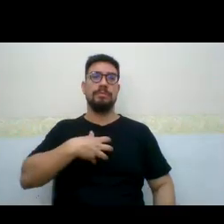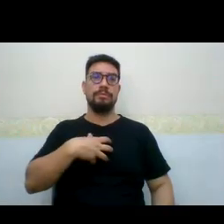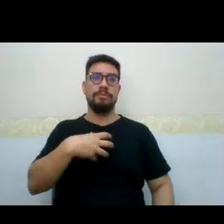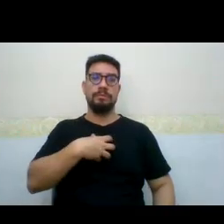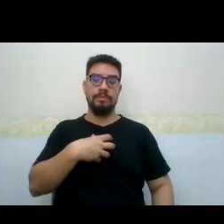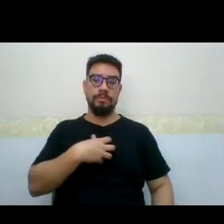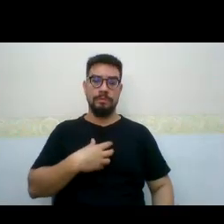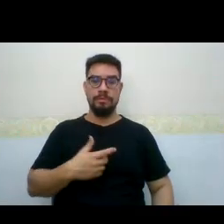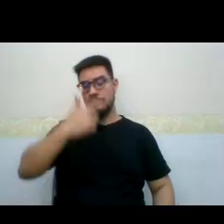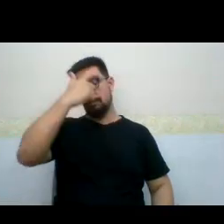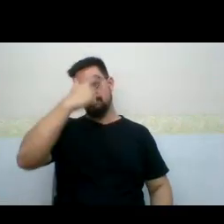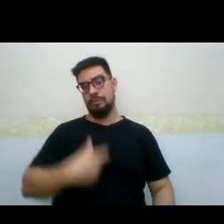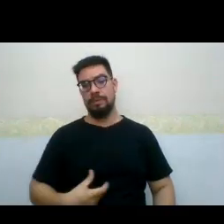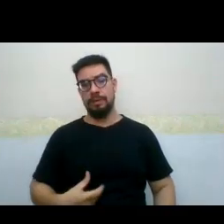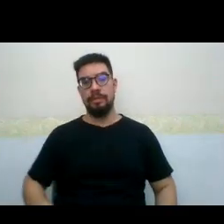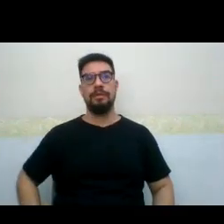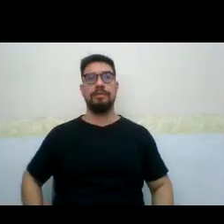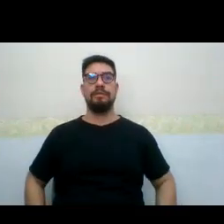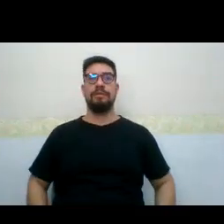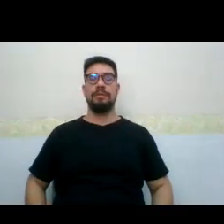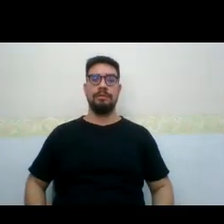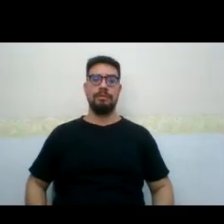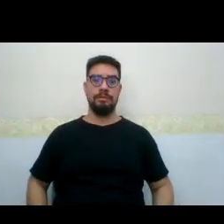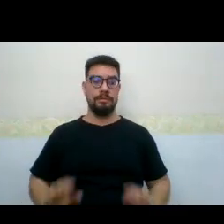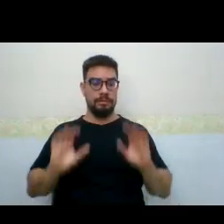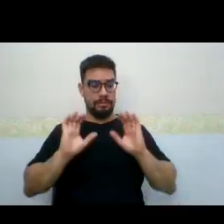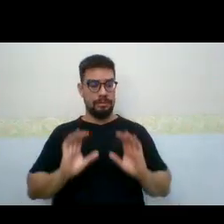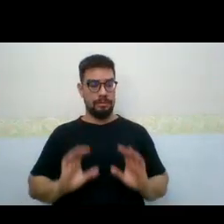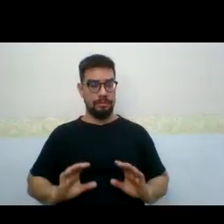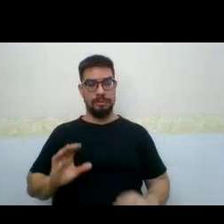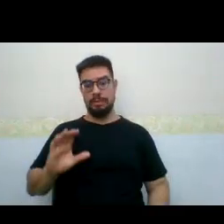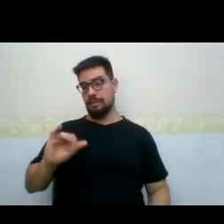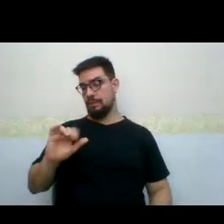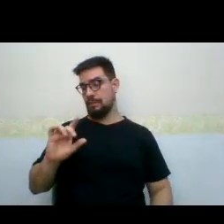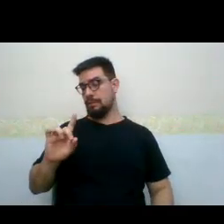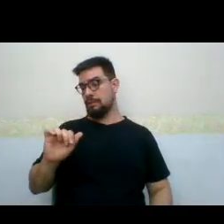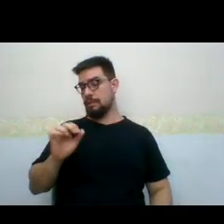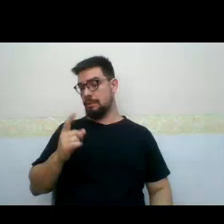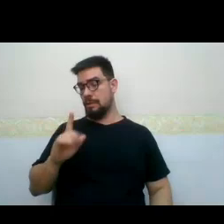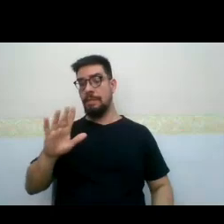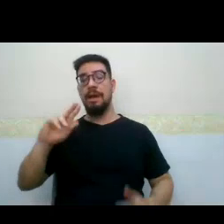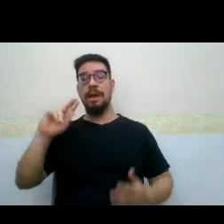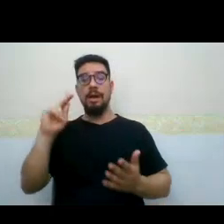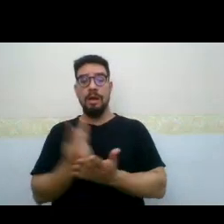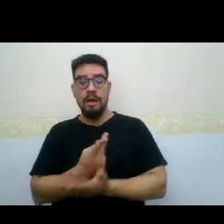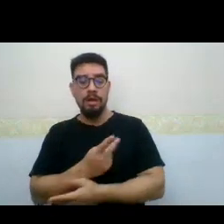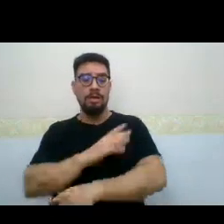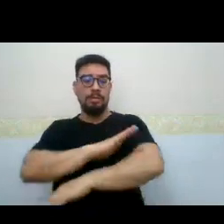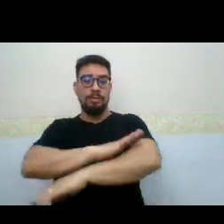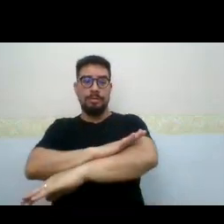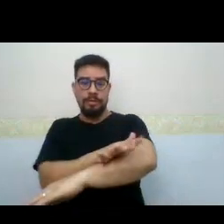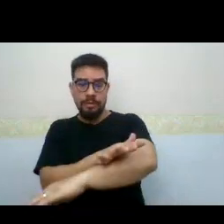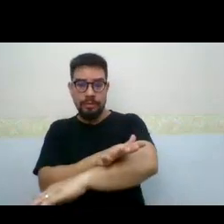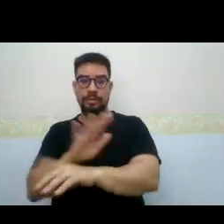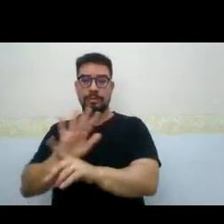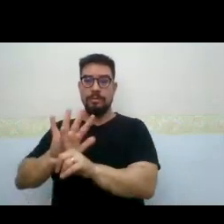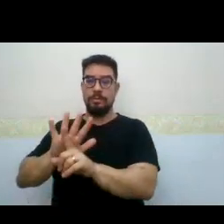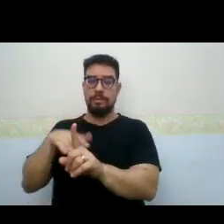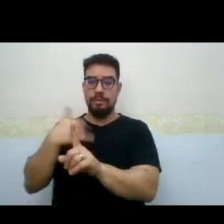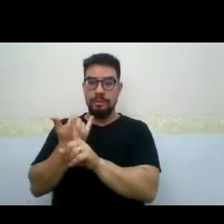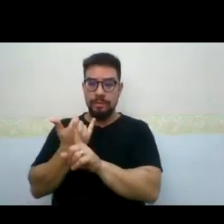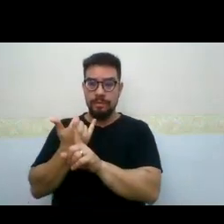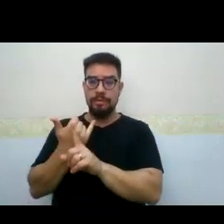cidadã, né? Mas ela passa por processos de racismo, bullying,